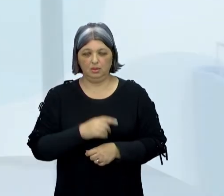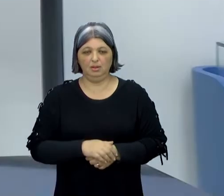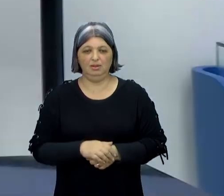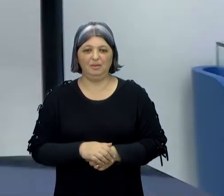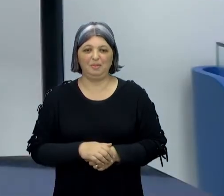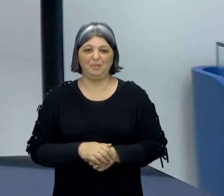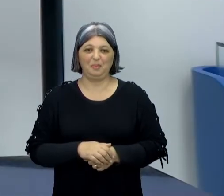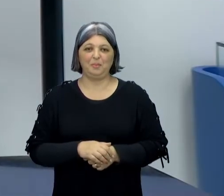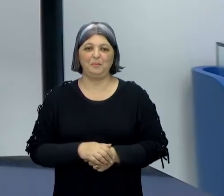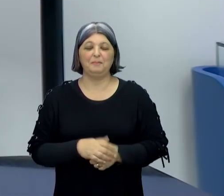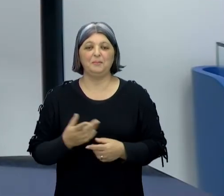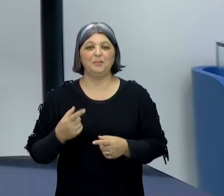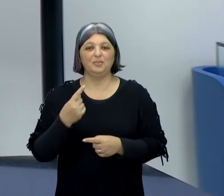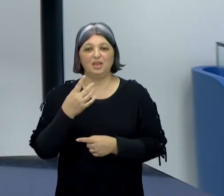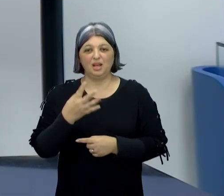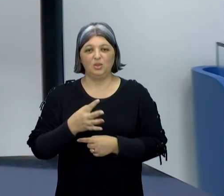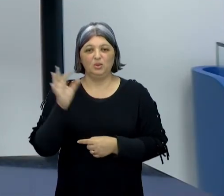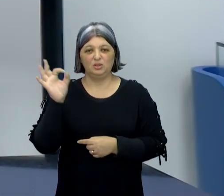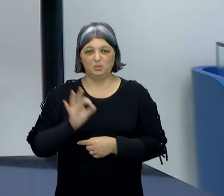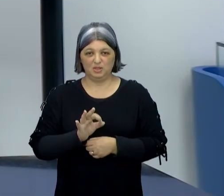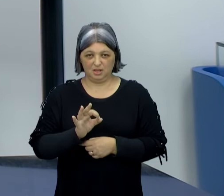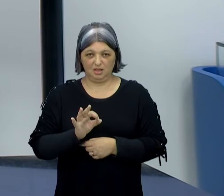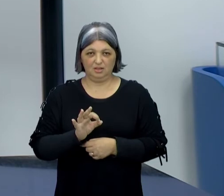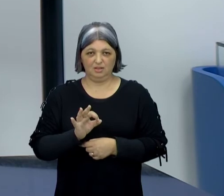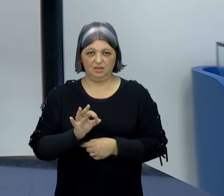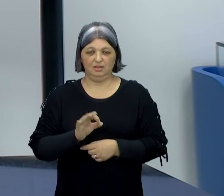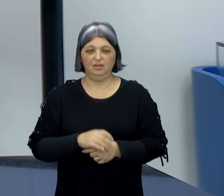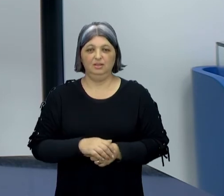714,74. Então, esses 14%, esses